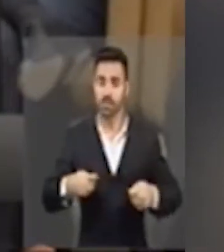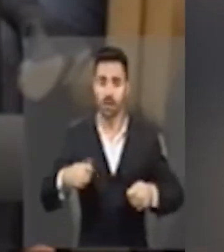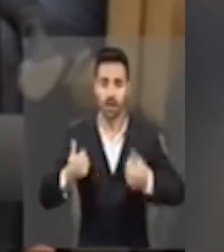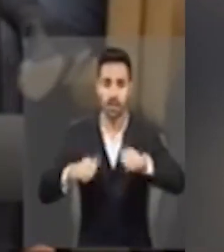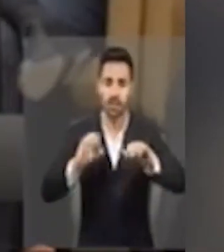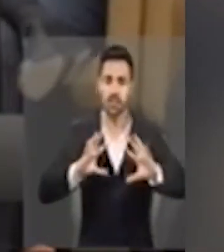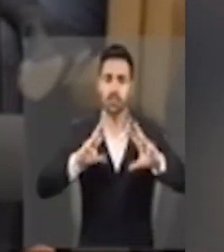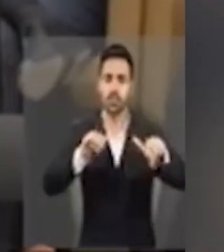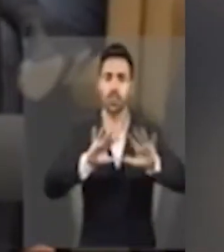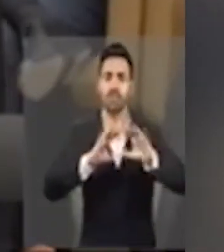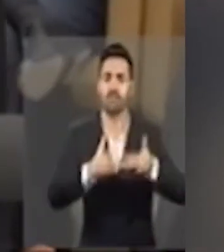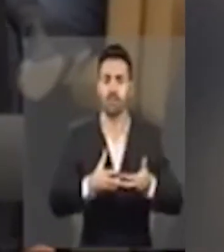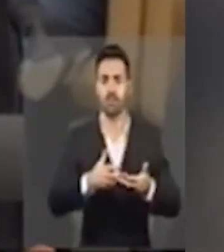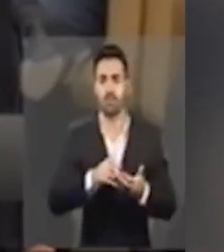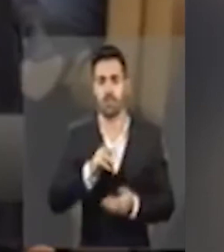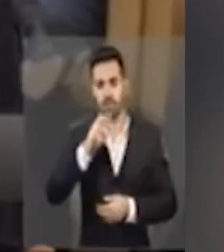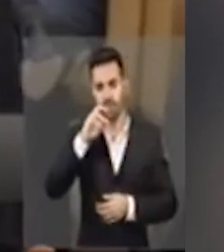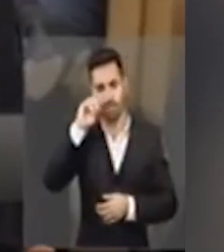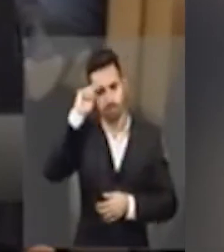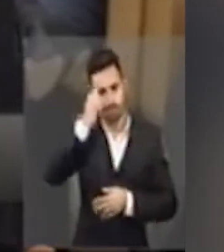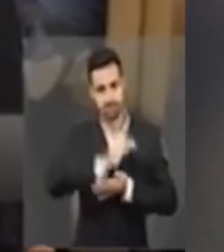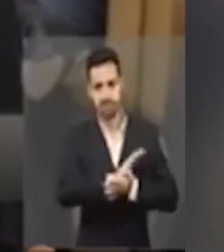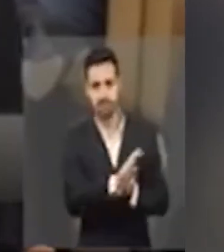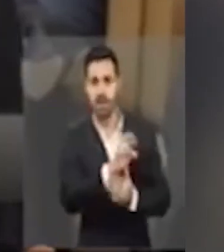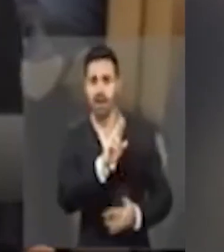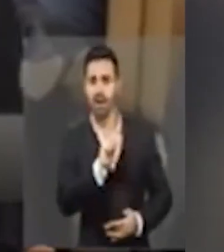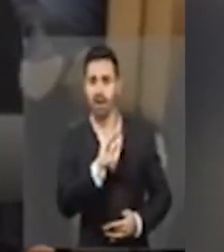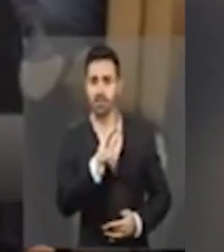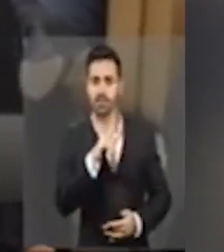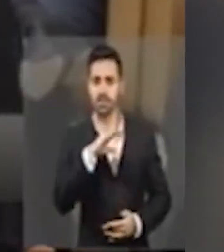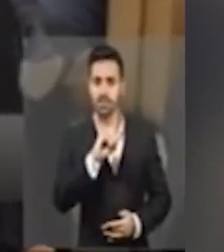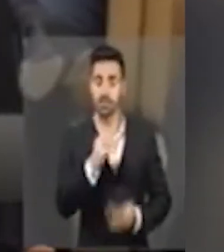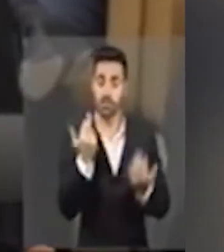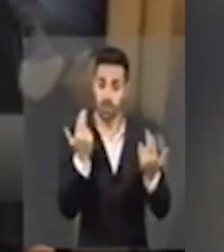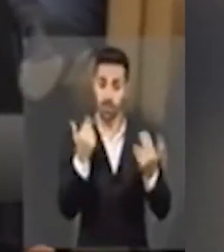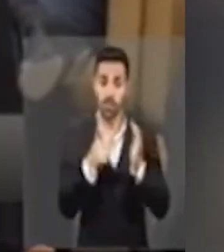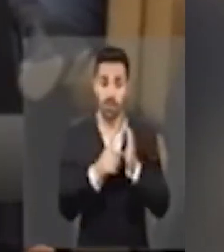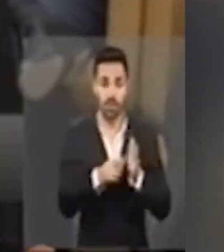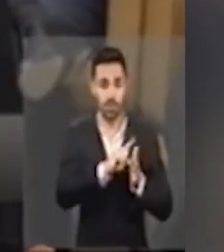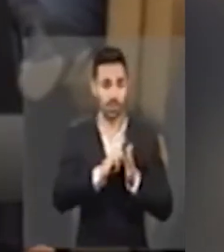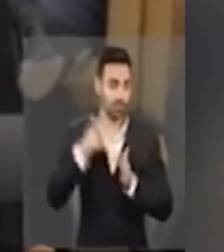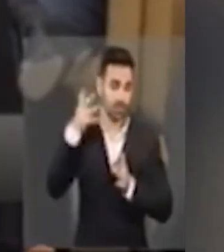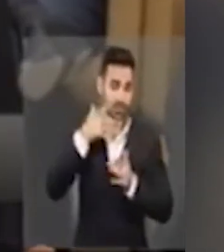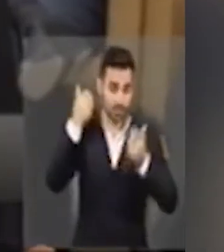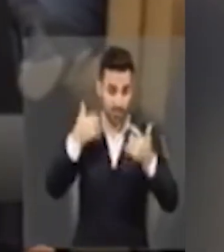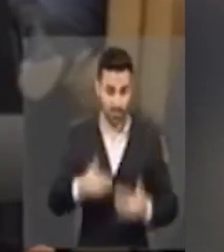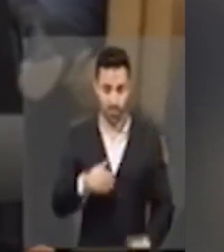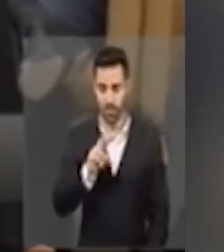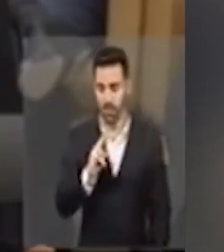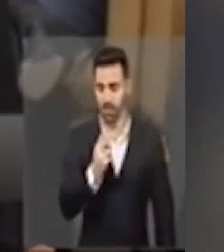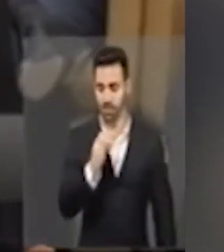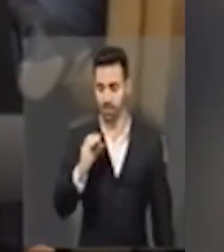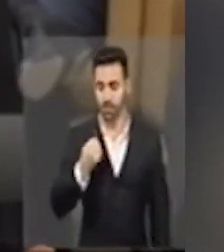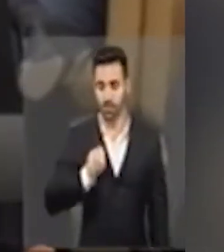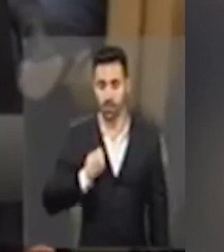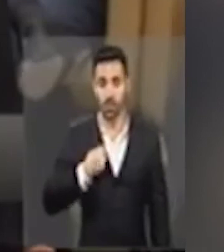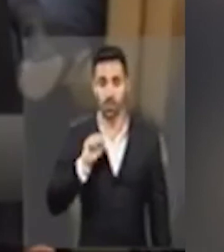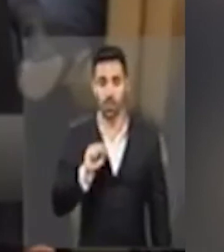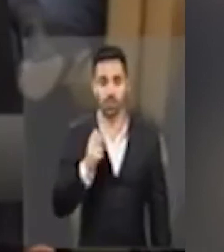as formas de racismo citando assim como os colegas que me precederam o hc